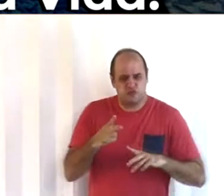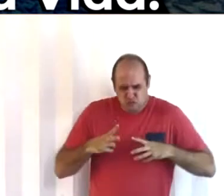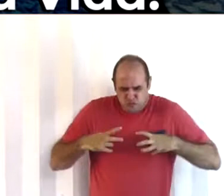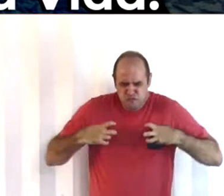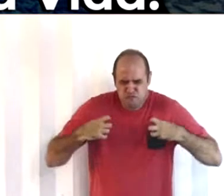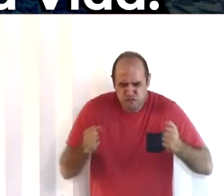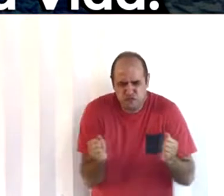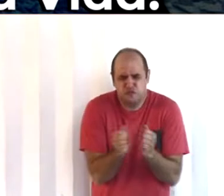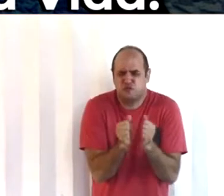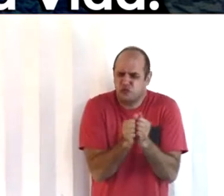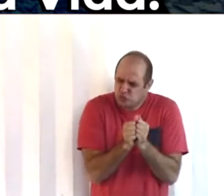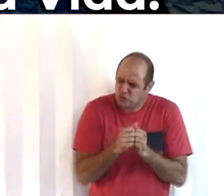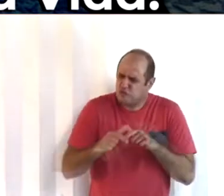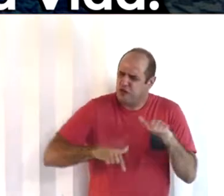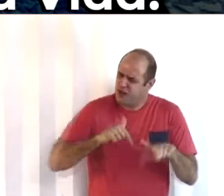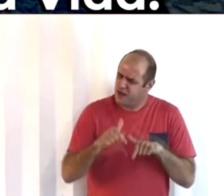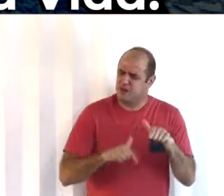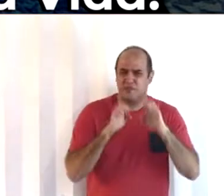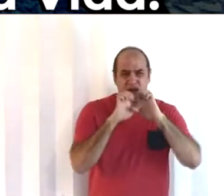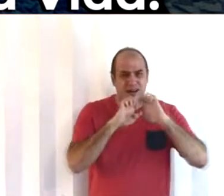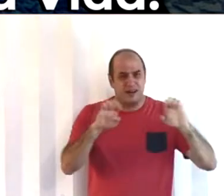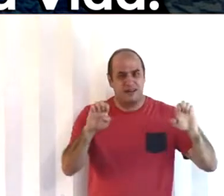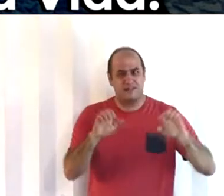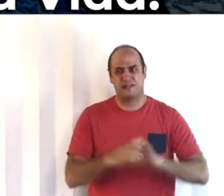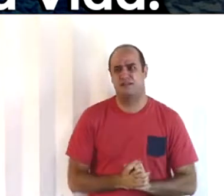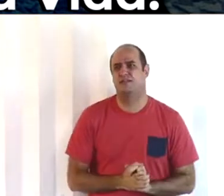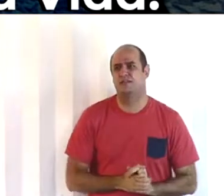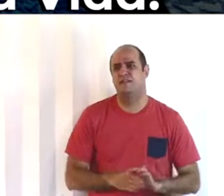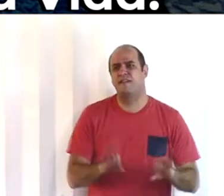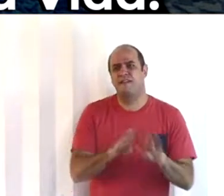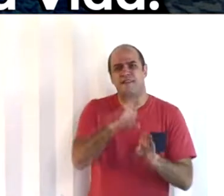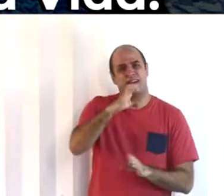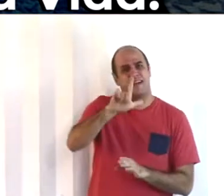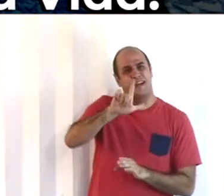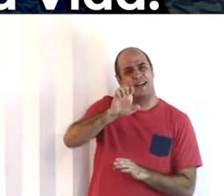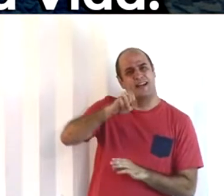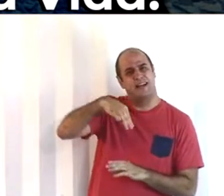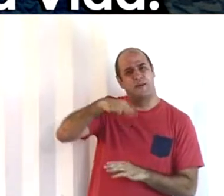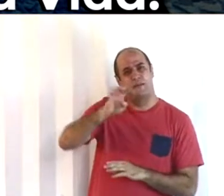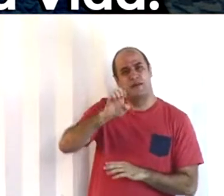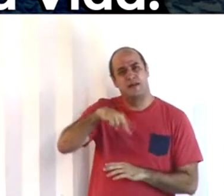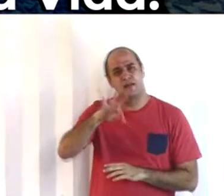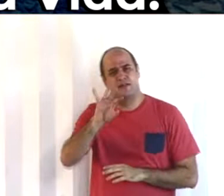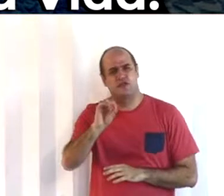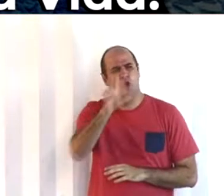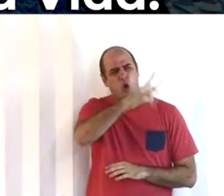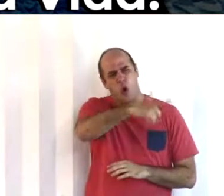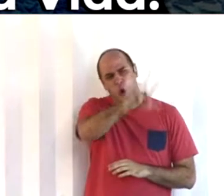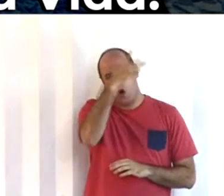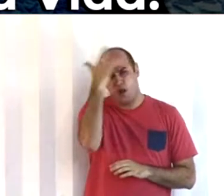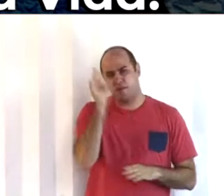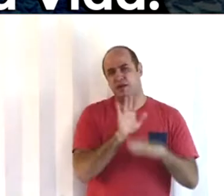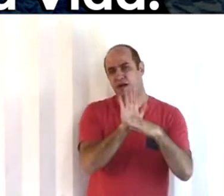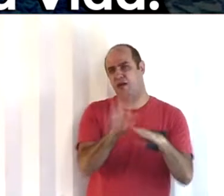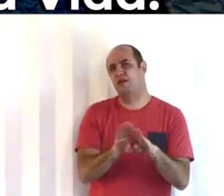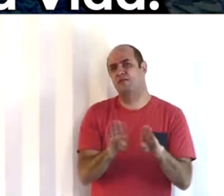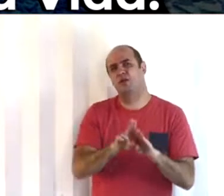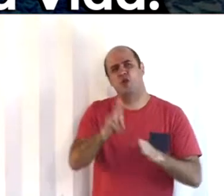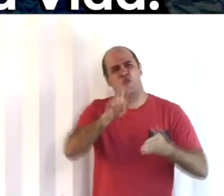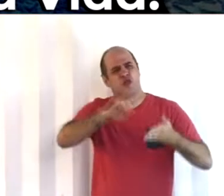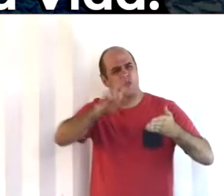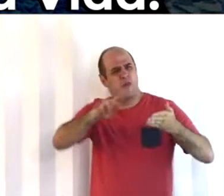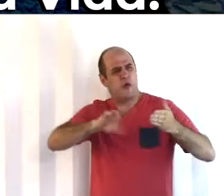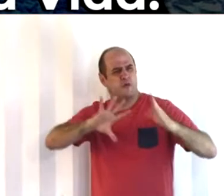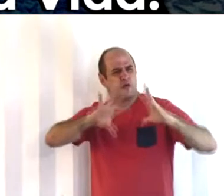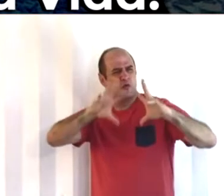no Evangelho, também com Clemente e com os demais cooperadores meus, cujos nomes se encontram